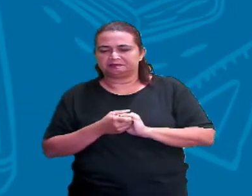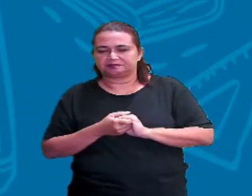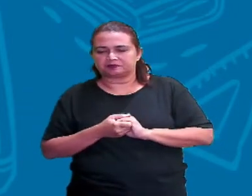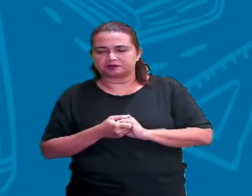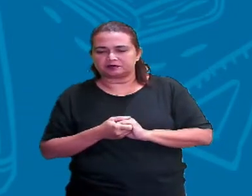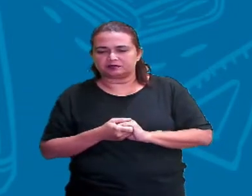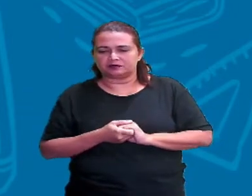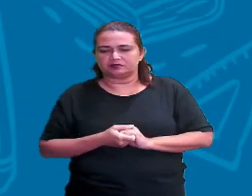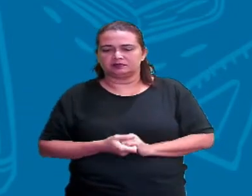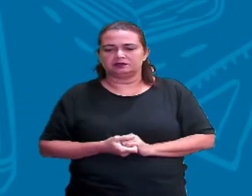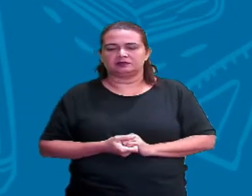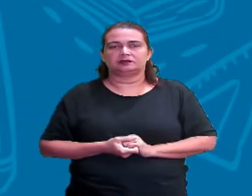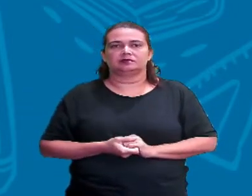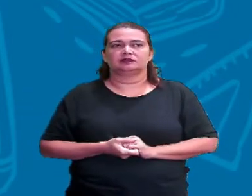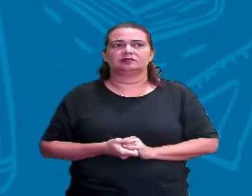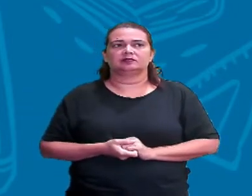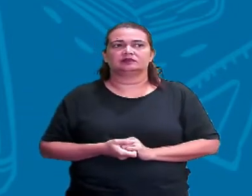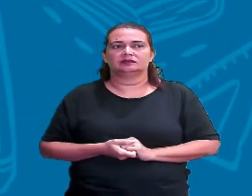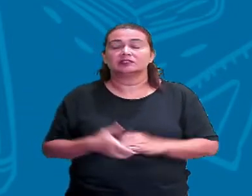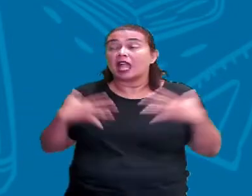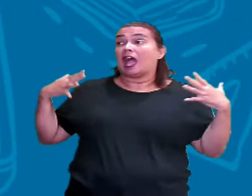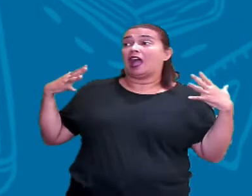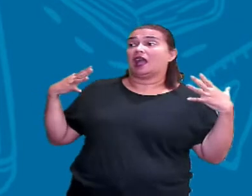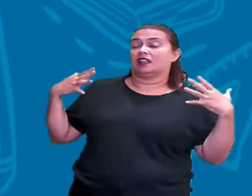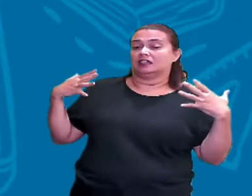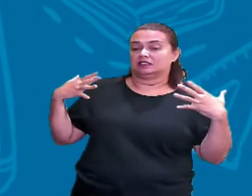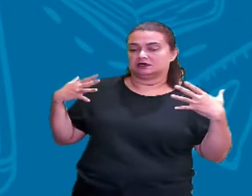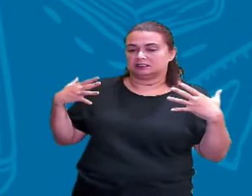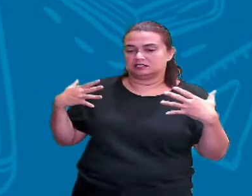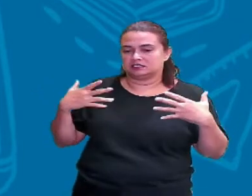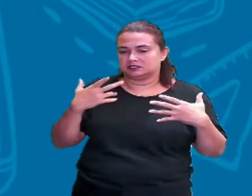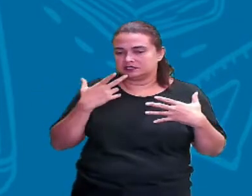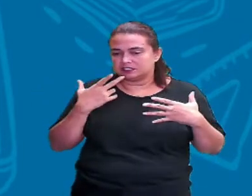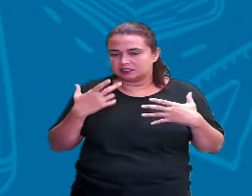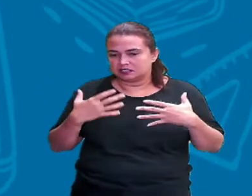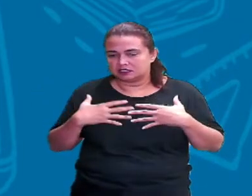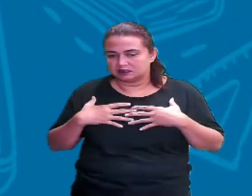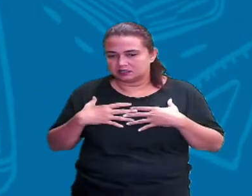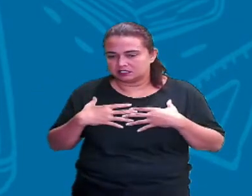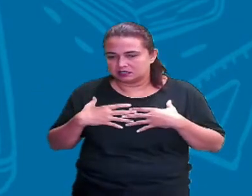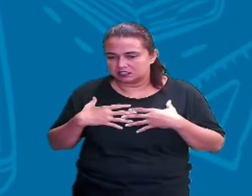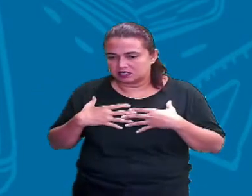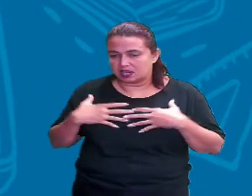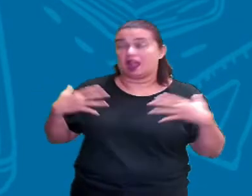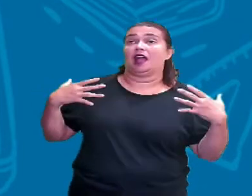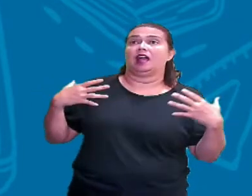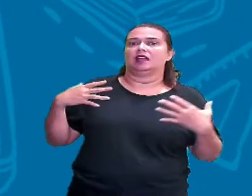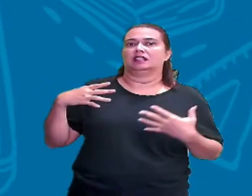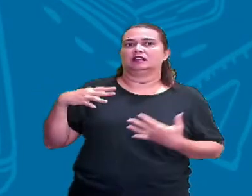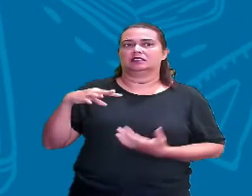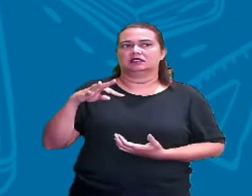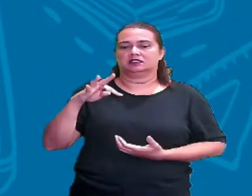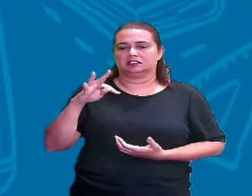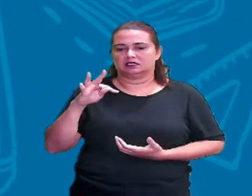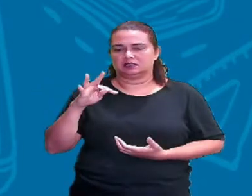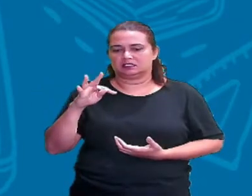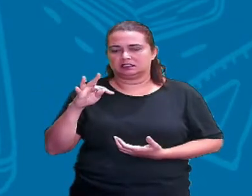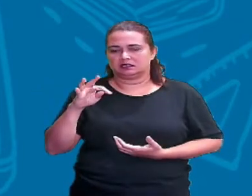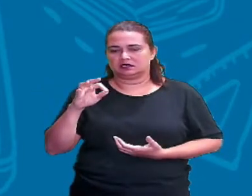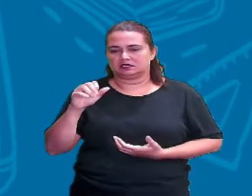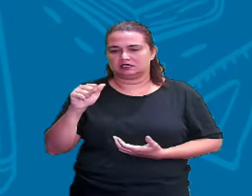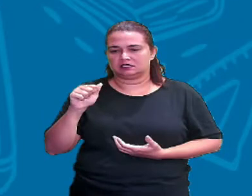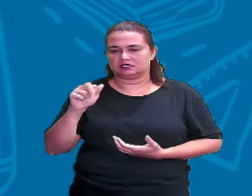Iá, né, ele se assusta, né? Iá, uma taruíra. Né?